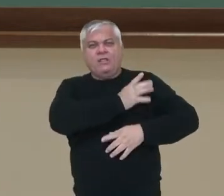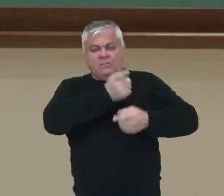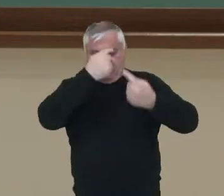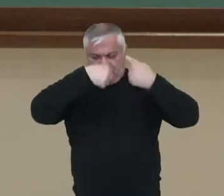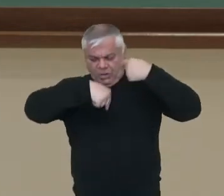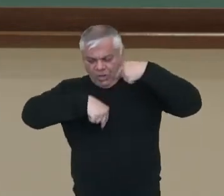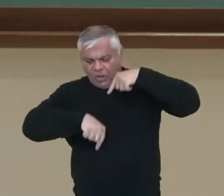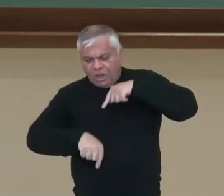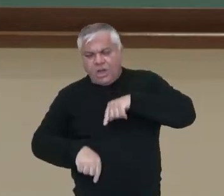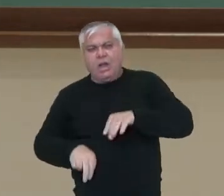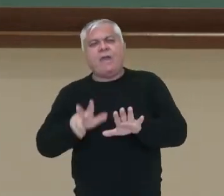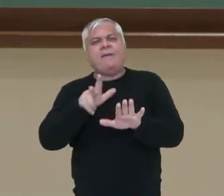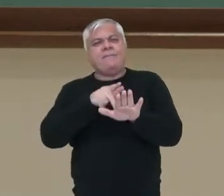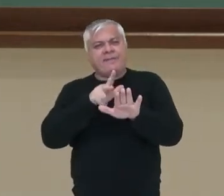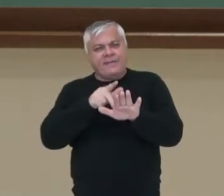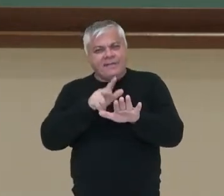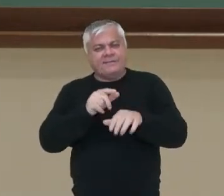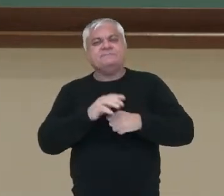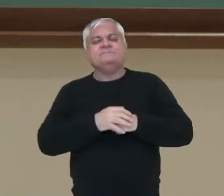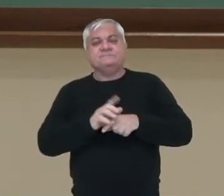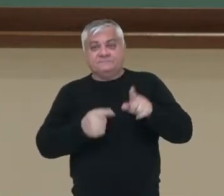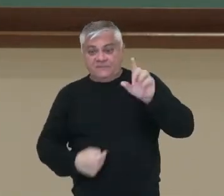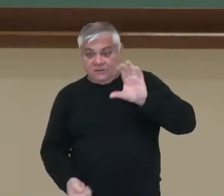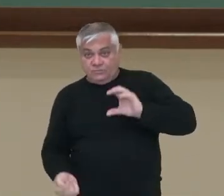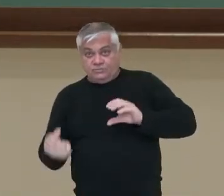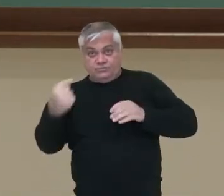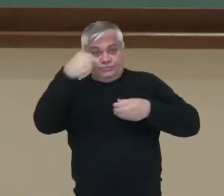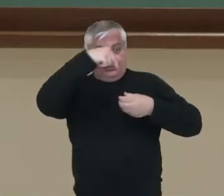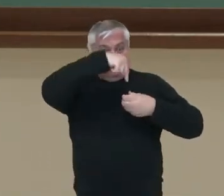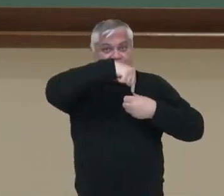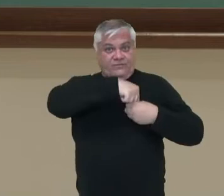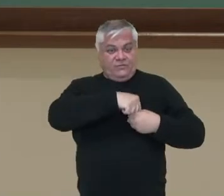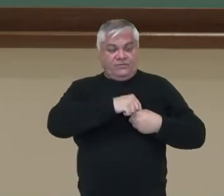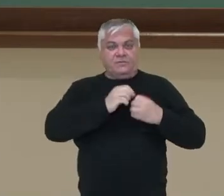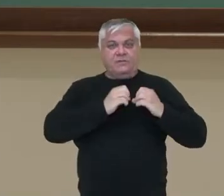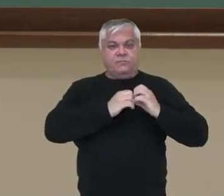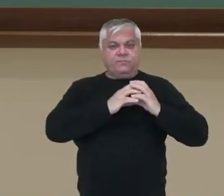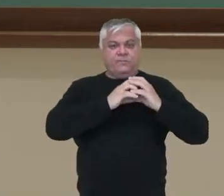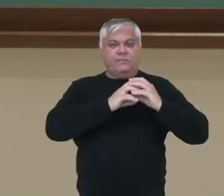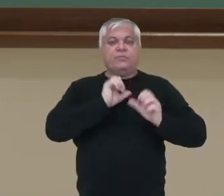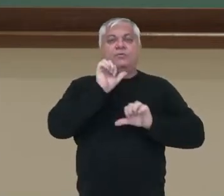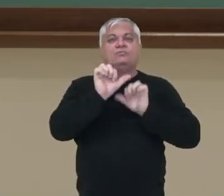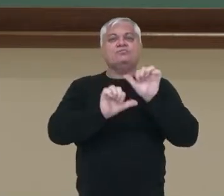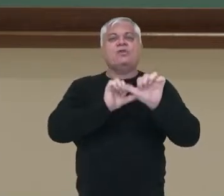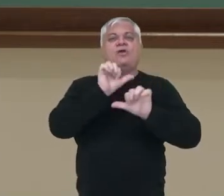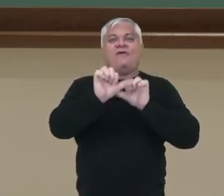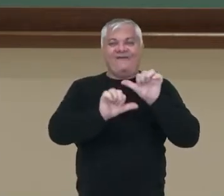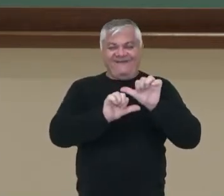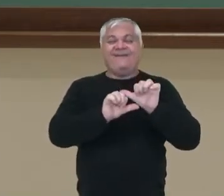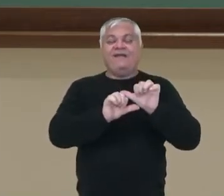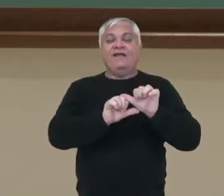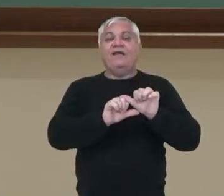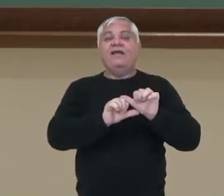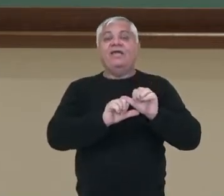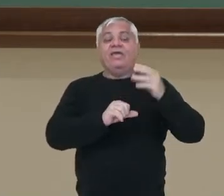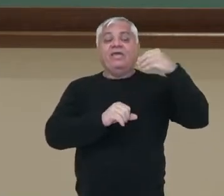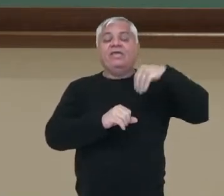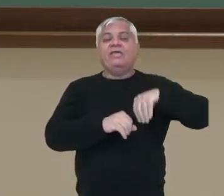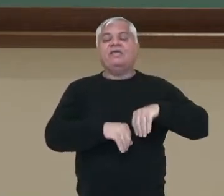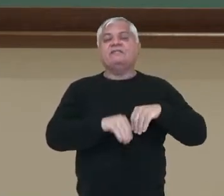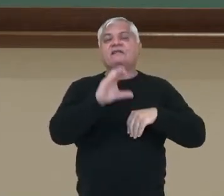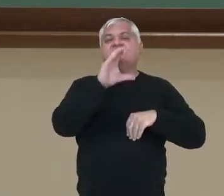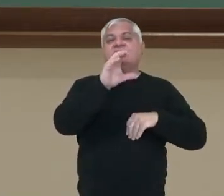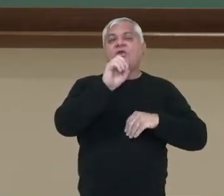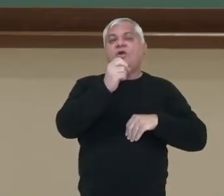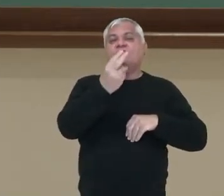pé, tá? Volta, quando ele passa pelo corpo todo, ele vai trocando, né? O oxigênio sai, entra gás carbônico e assim ele